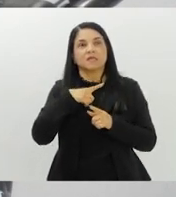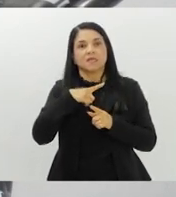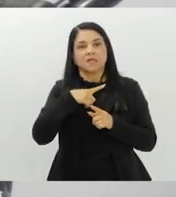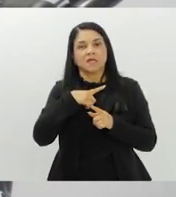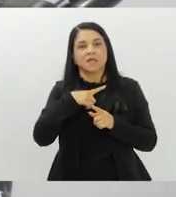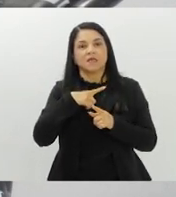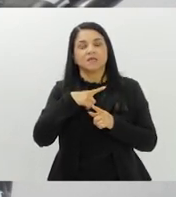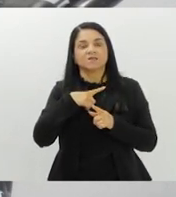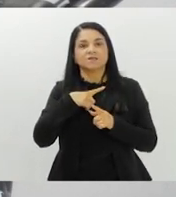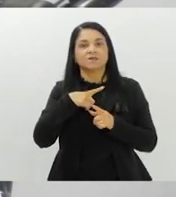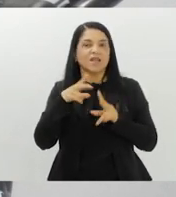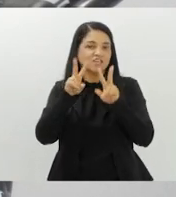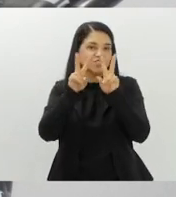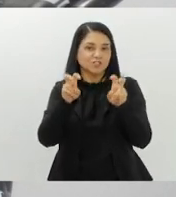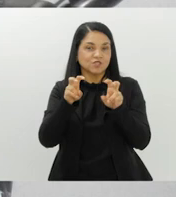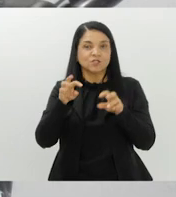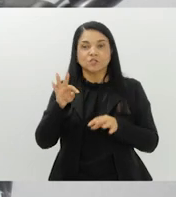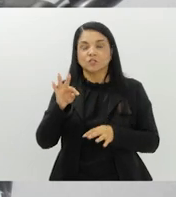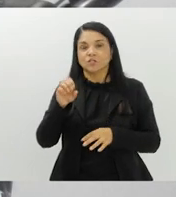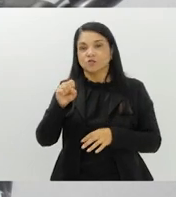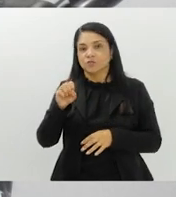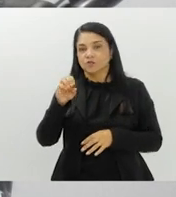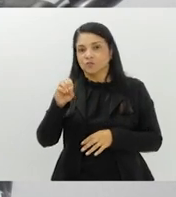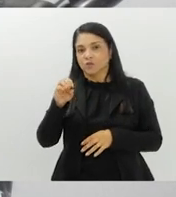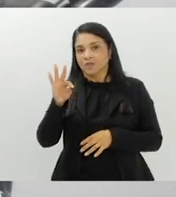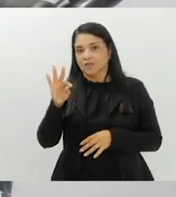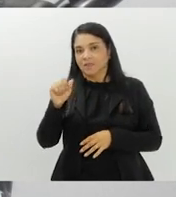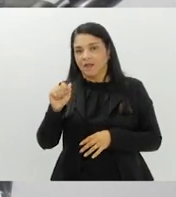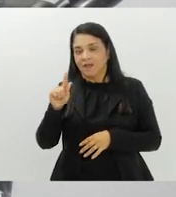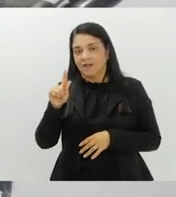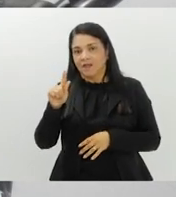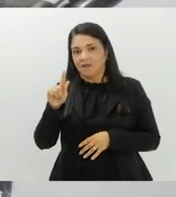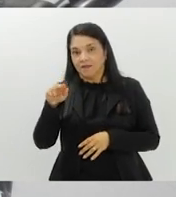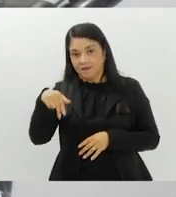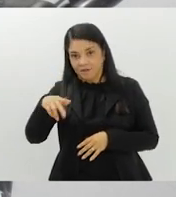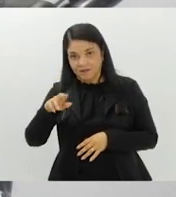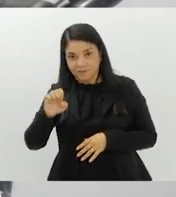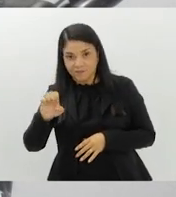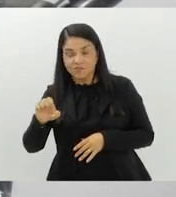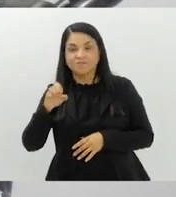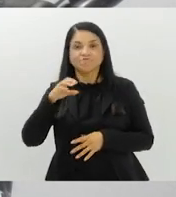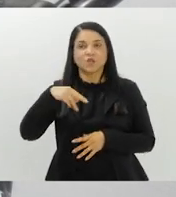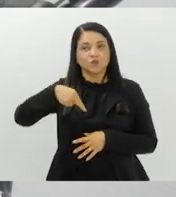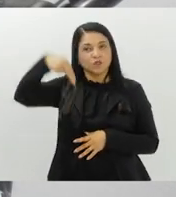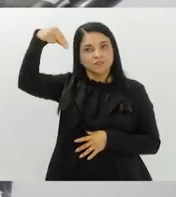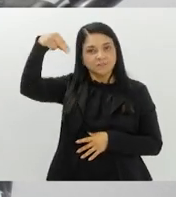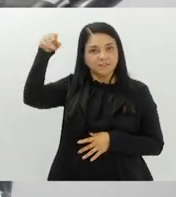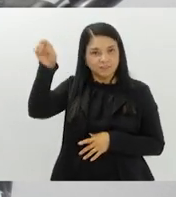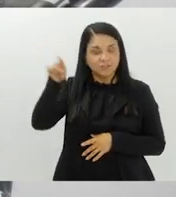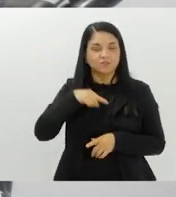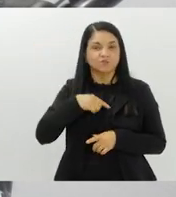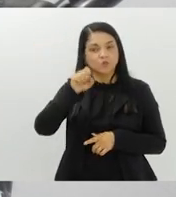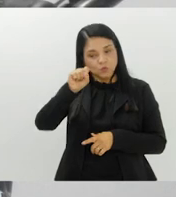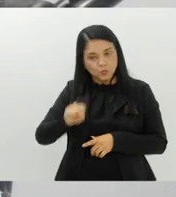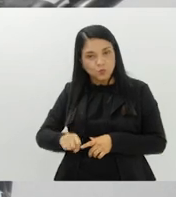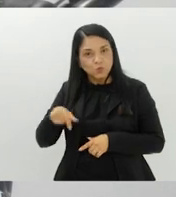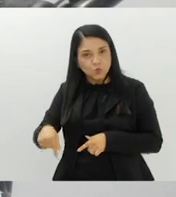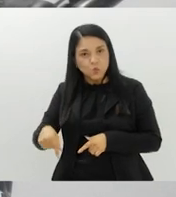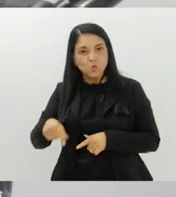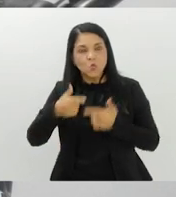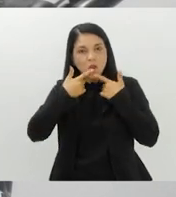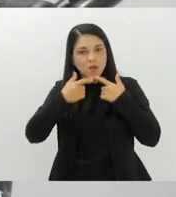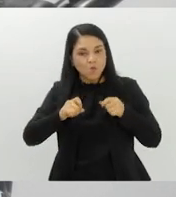os sotaques, né, o nordestino, o sulista, a gente também tem